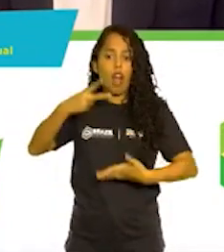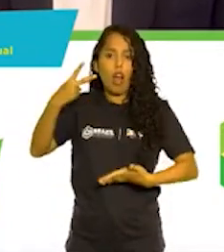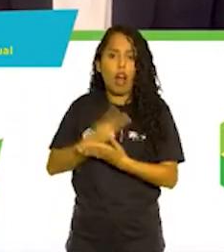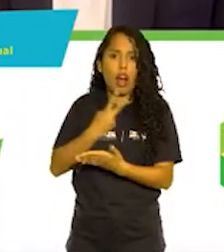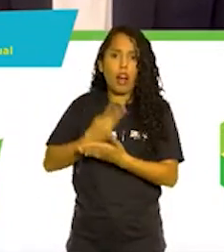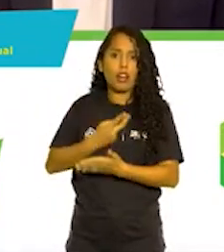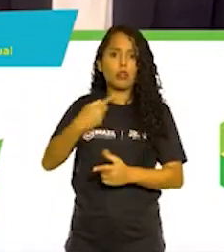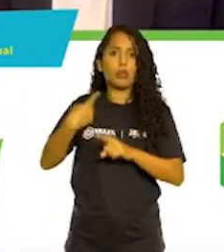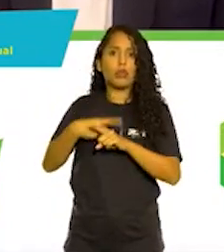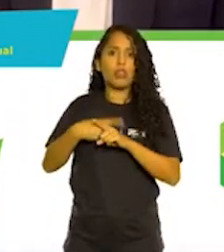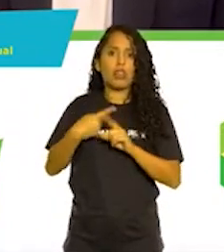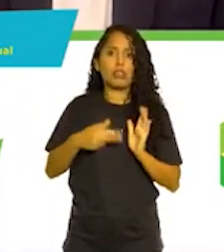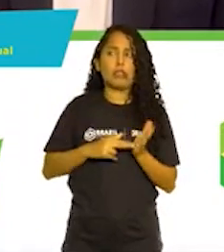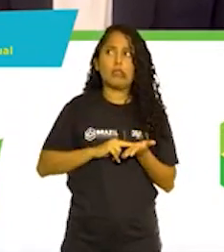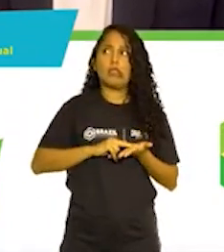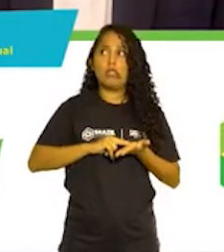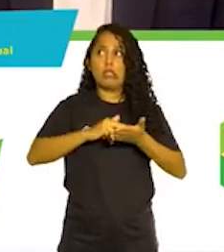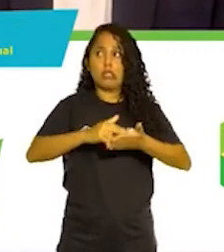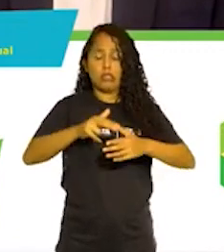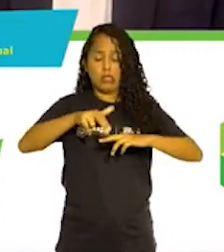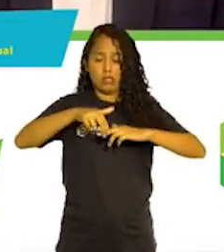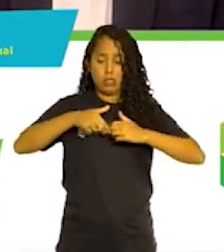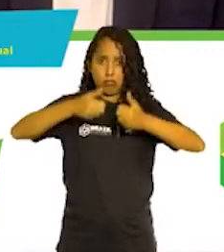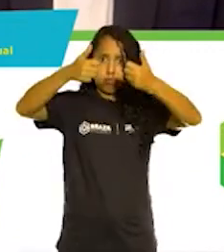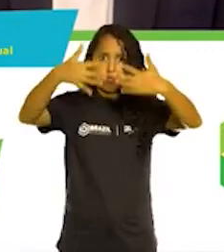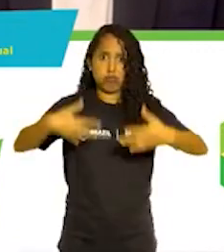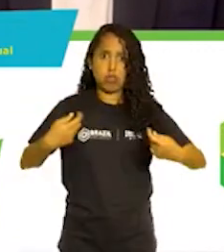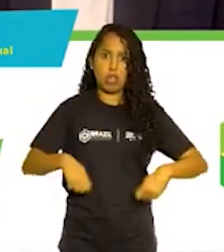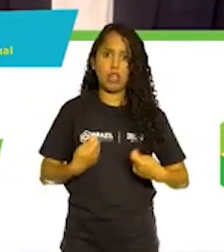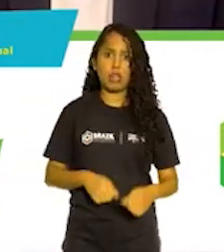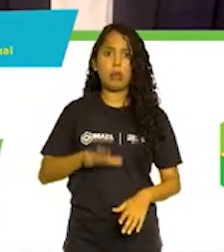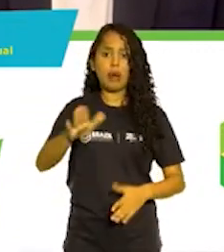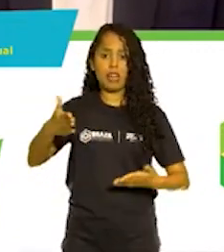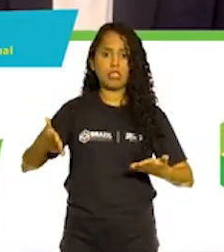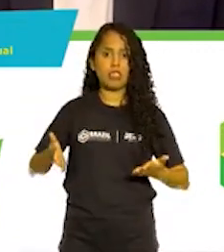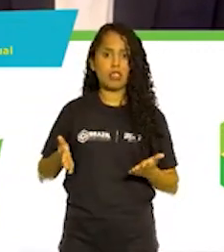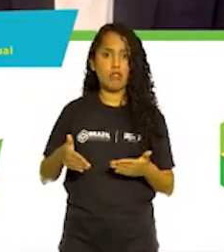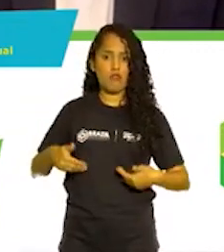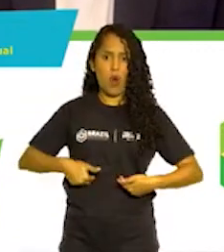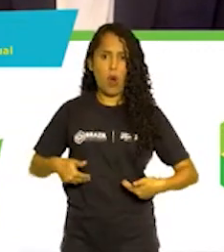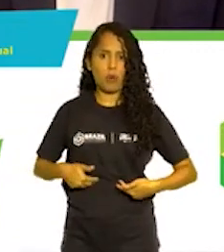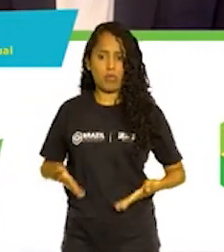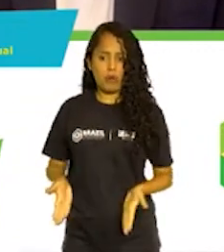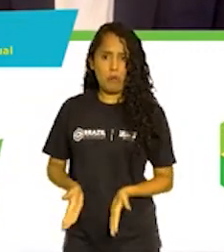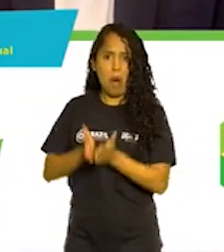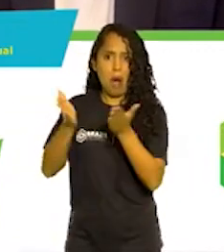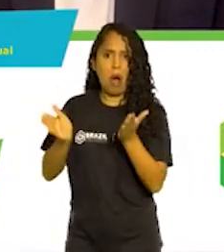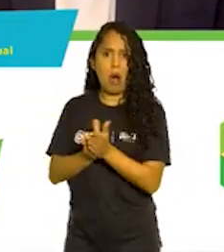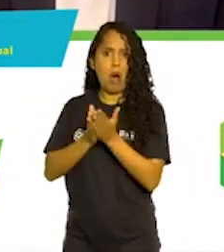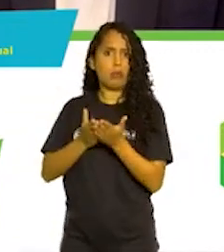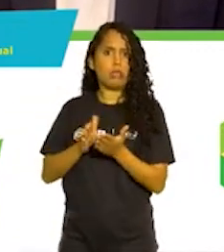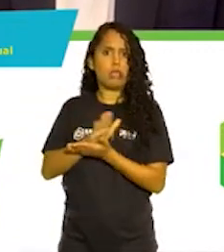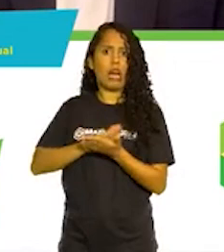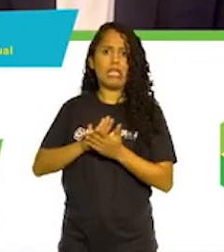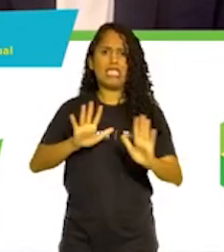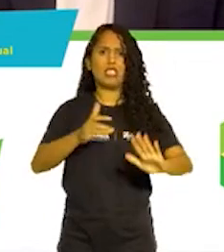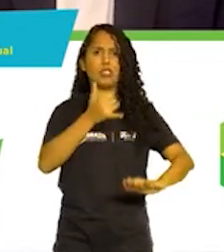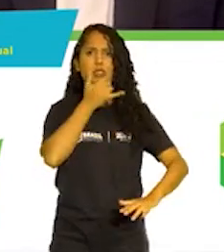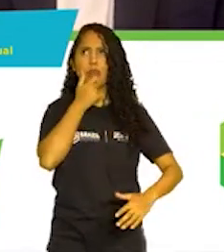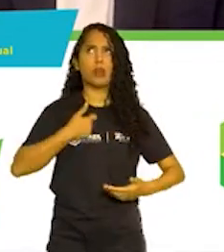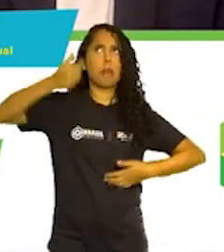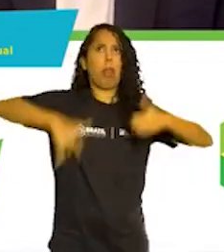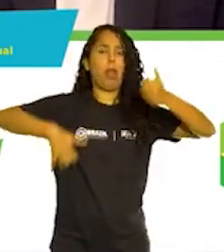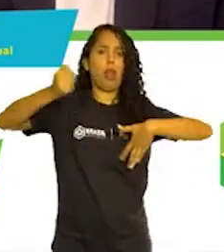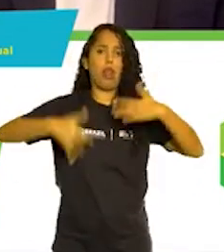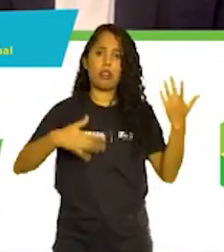não acontece com pobreza, com fome, com meta de educação, com rigorosamente nada. Não, desculpa, me empolguei um pouco. É um jeito também de